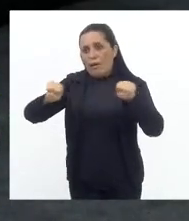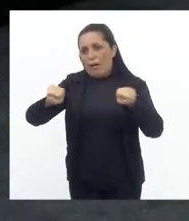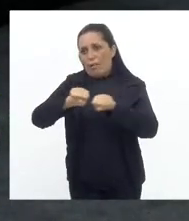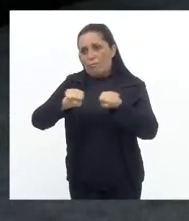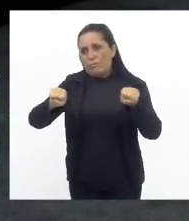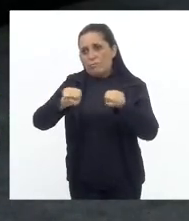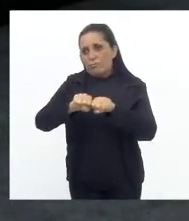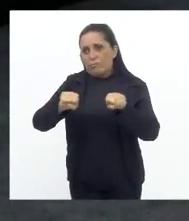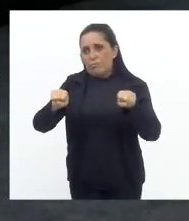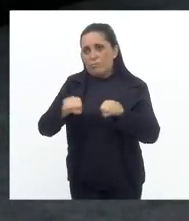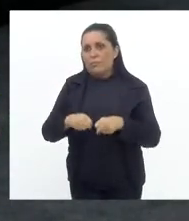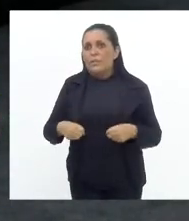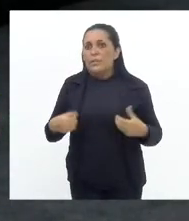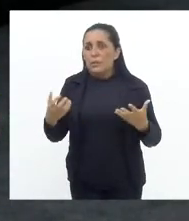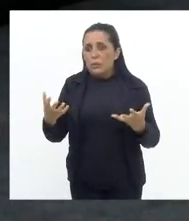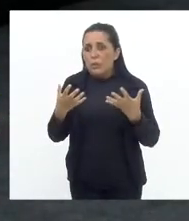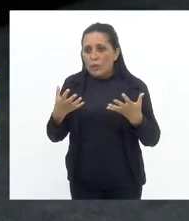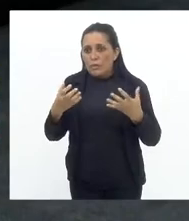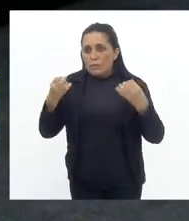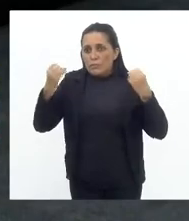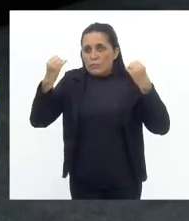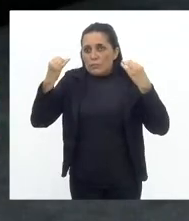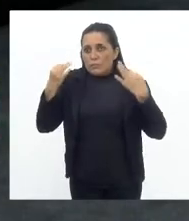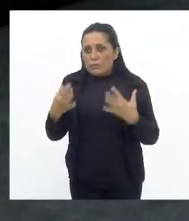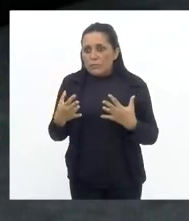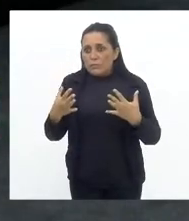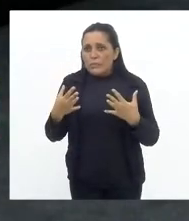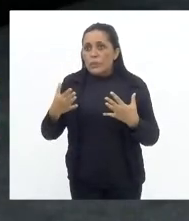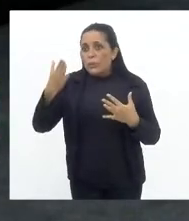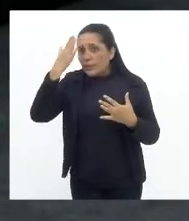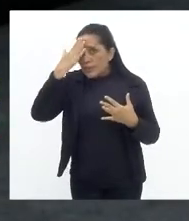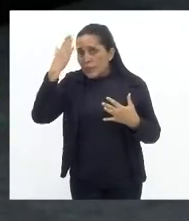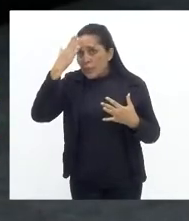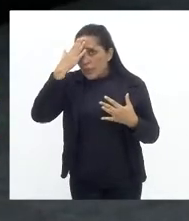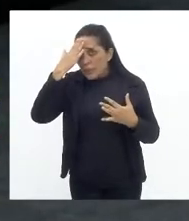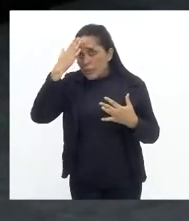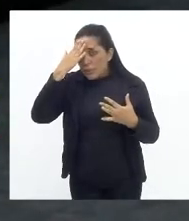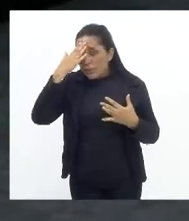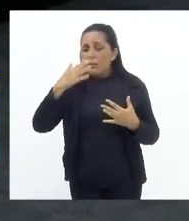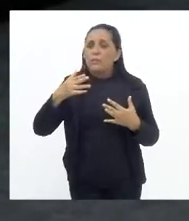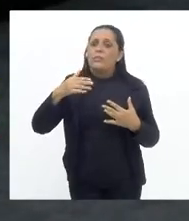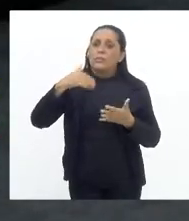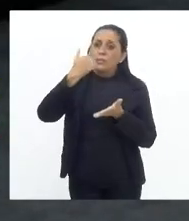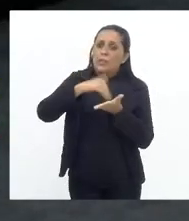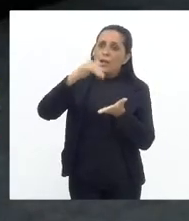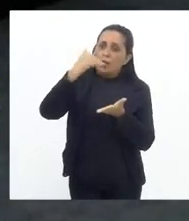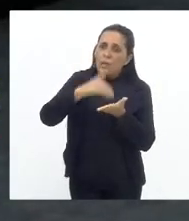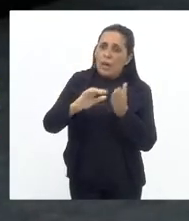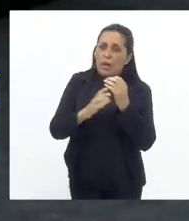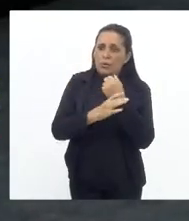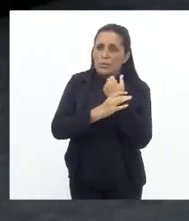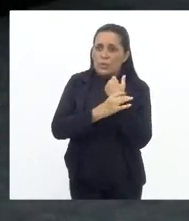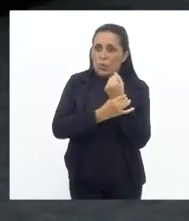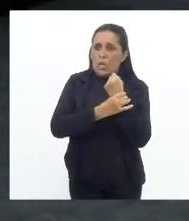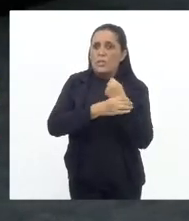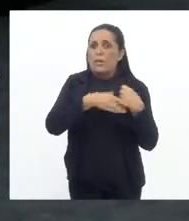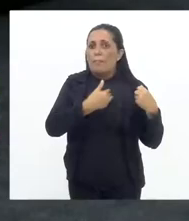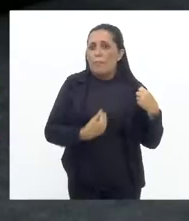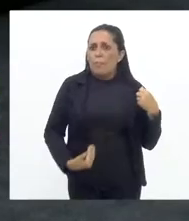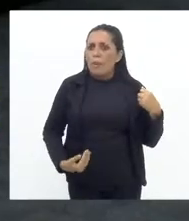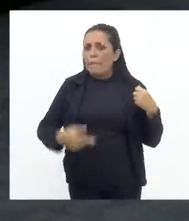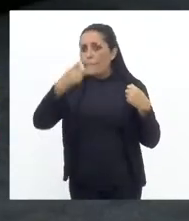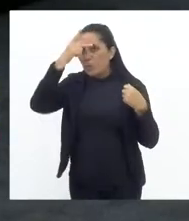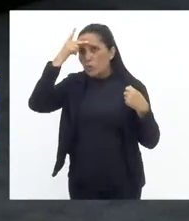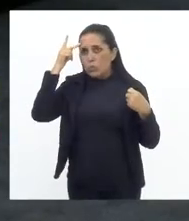eu quero deixar no ar o seguinte sei que o Nobre Secretário de Segurança Pública é uma